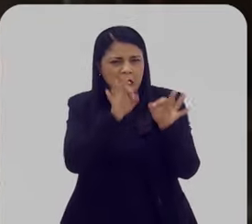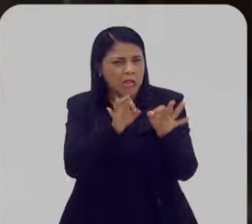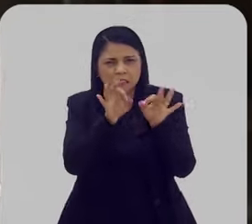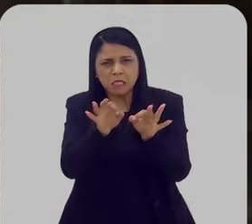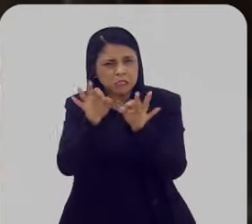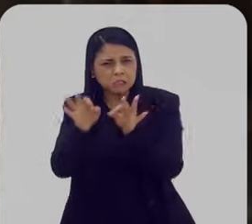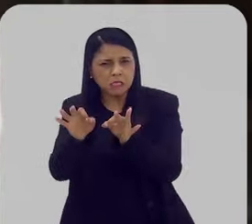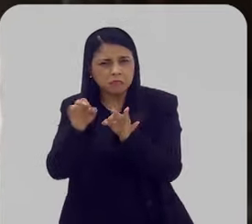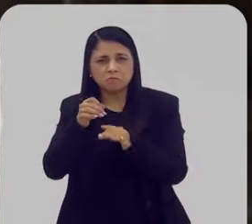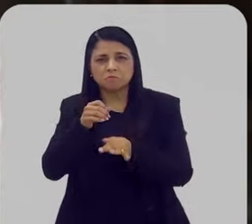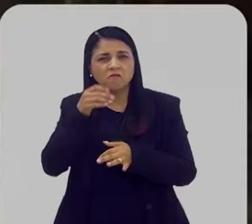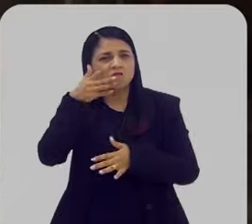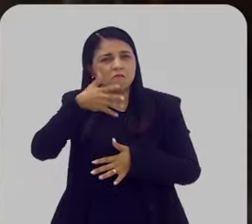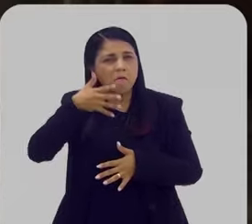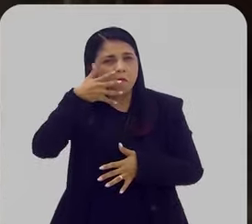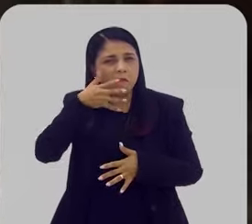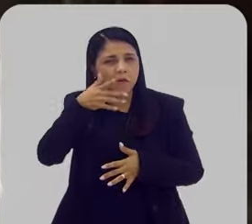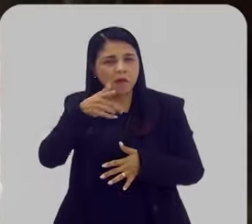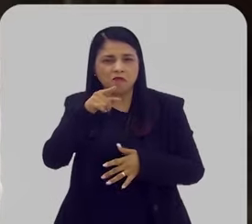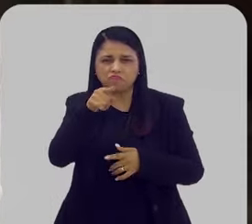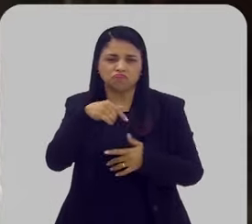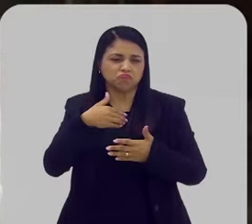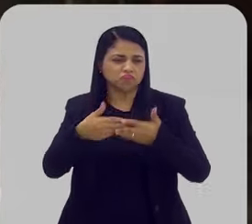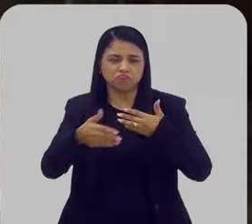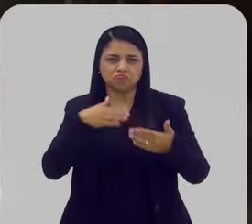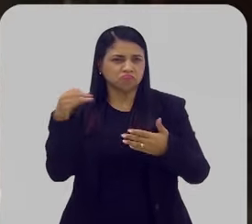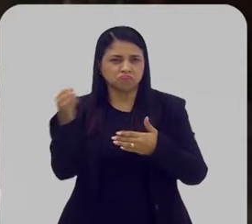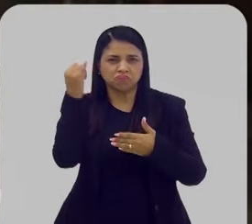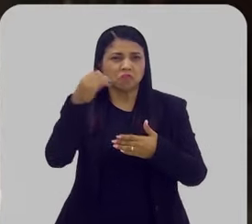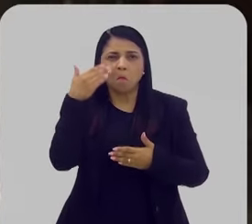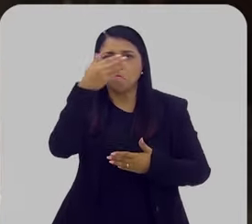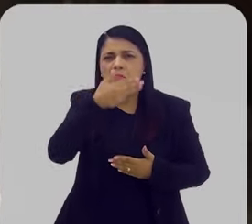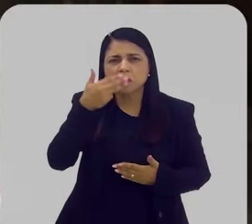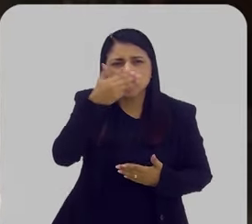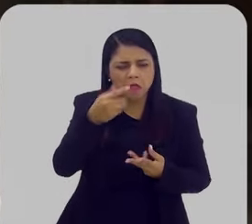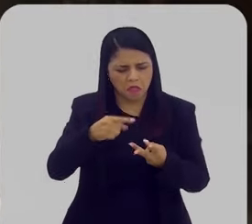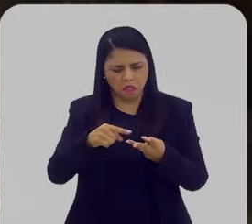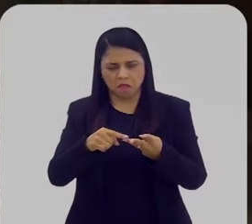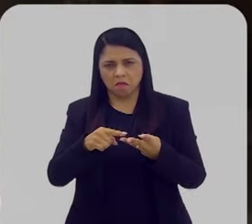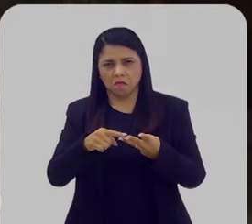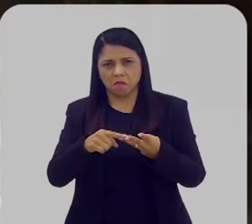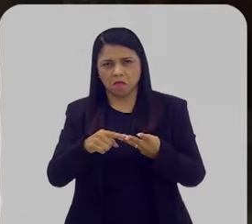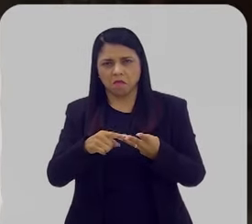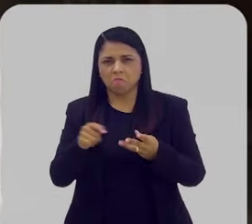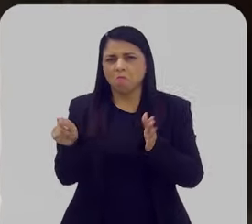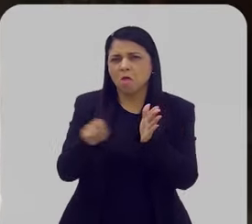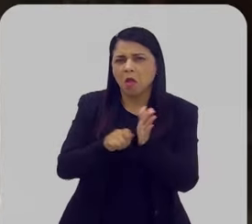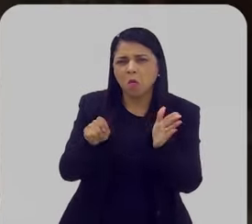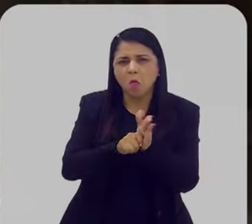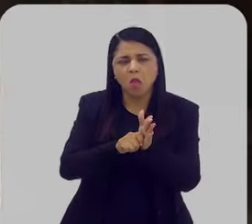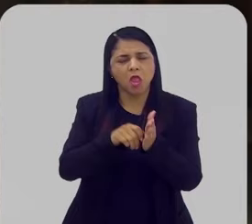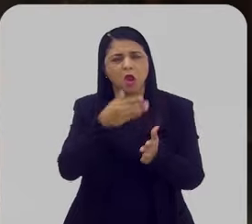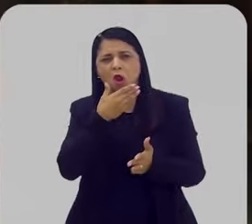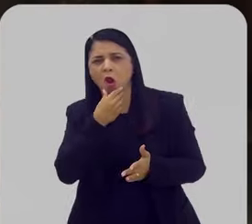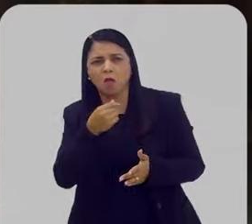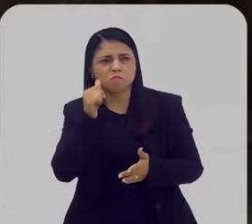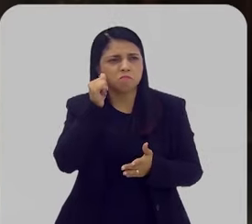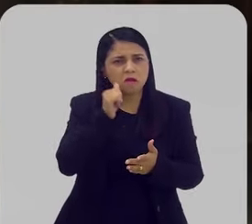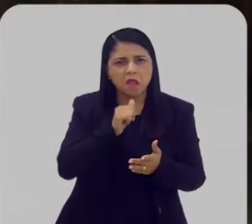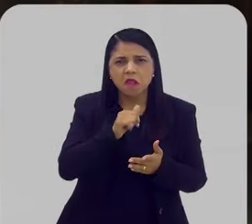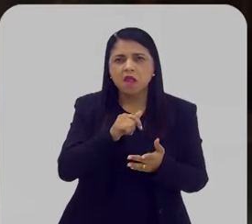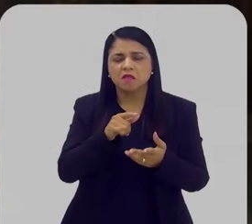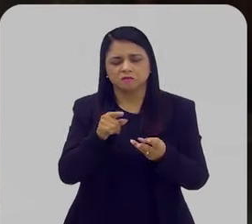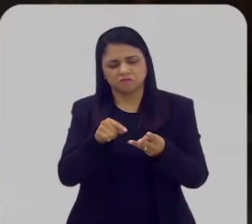programa dos caras que falam certinhos, não. Não me importa se você é uma prostituta, não me importa se tu é uma maconheira